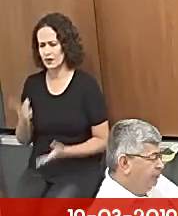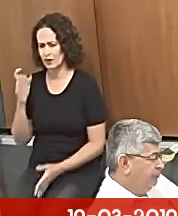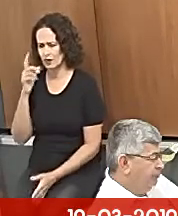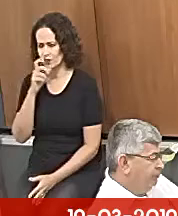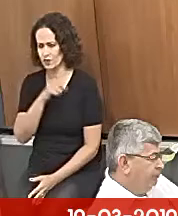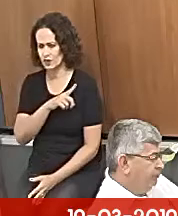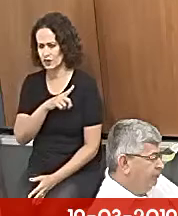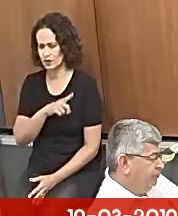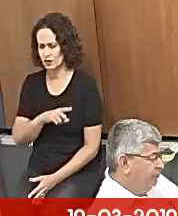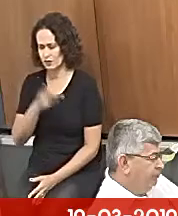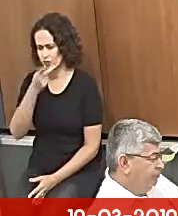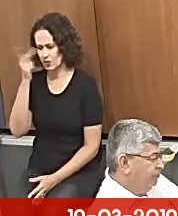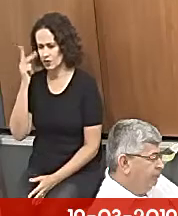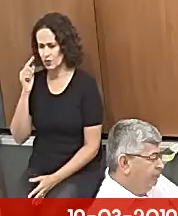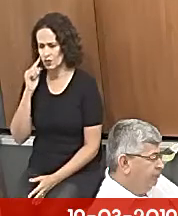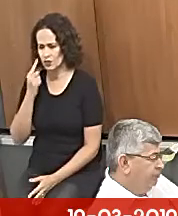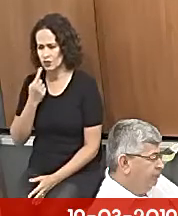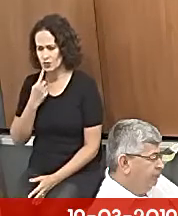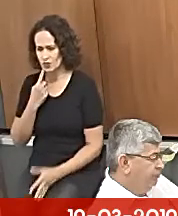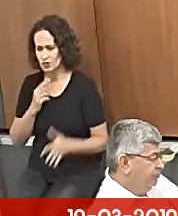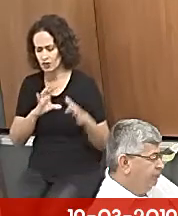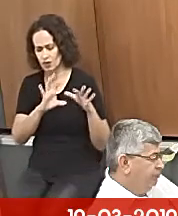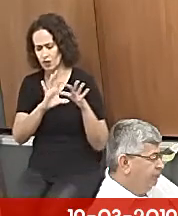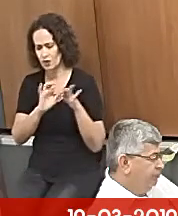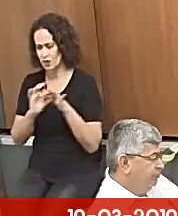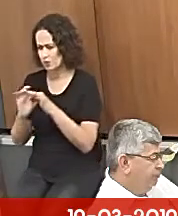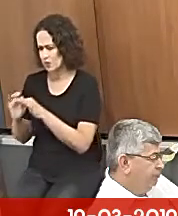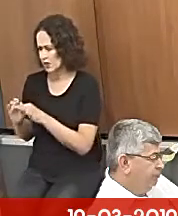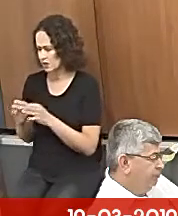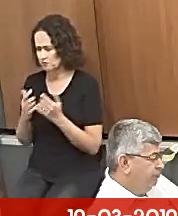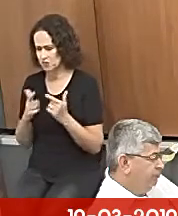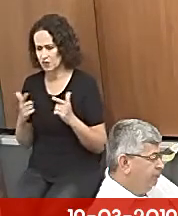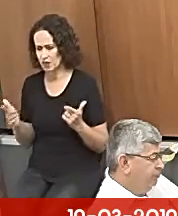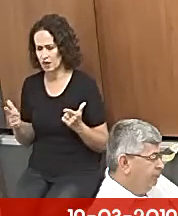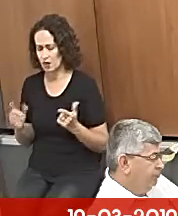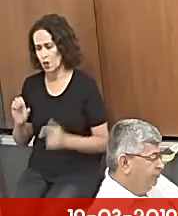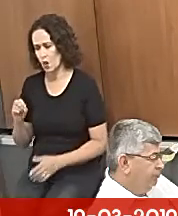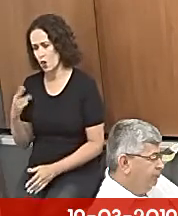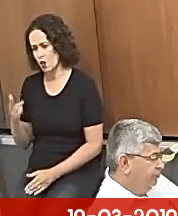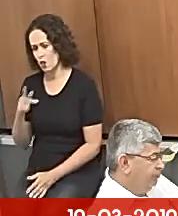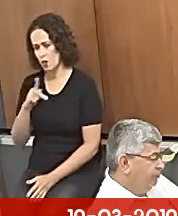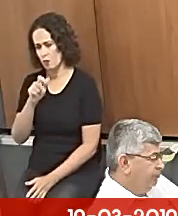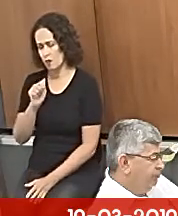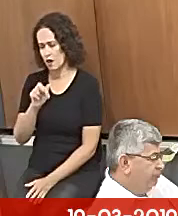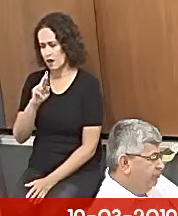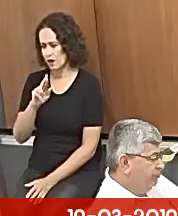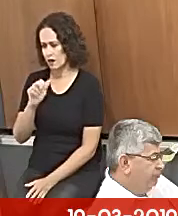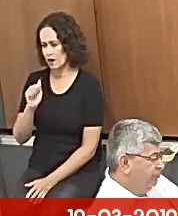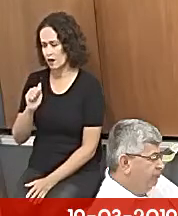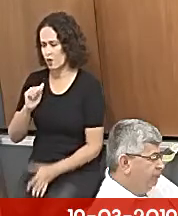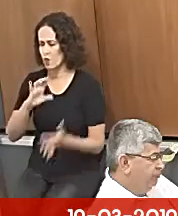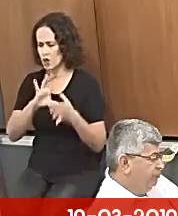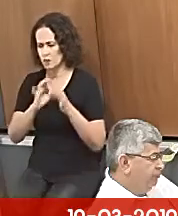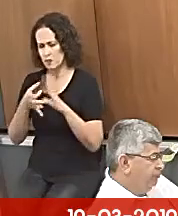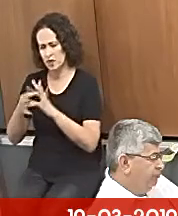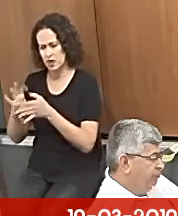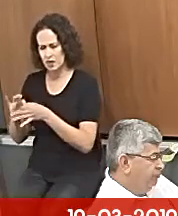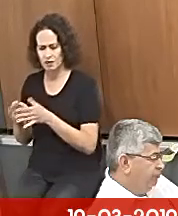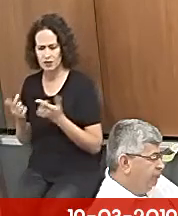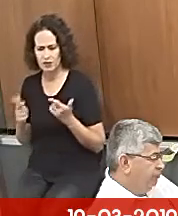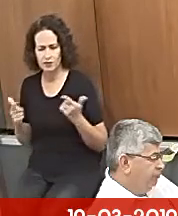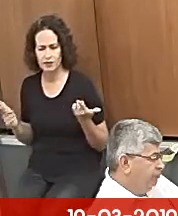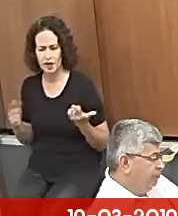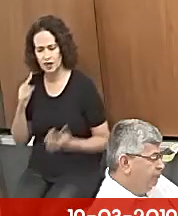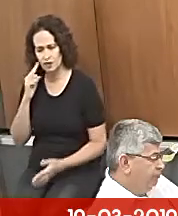surda participando de uma olimpíada não é uma paraolimpíada então são temáticas nós precisamos discutir